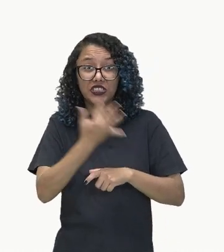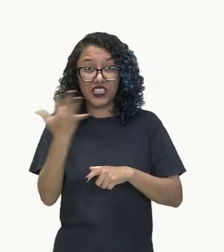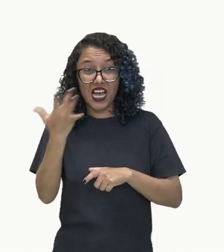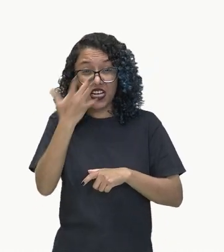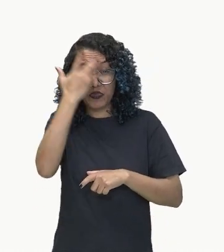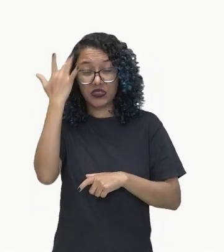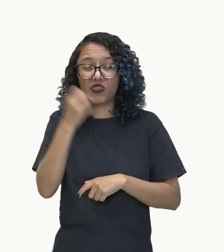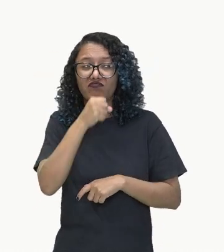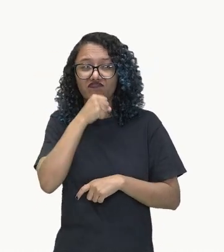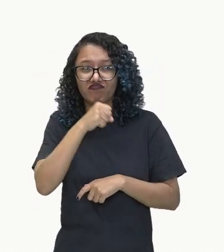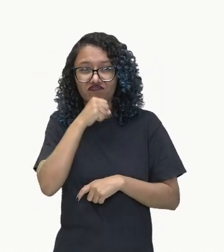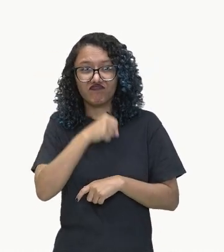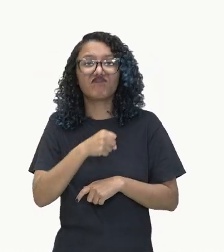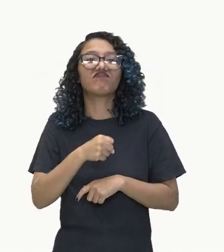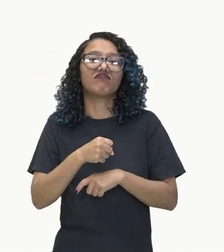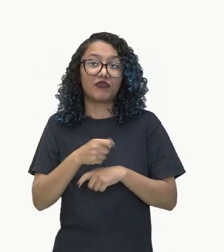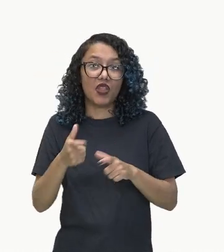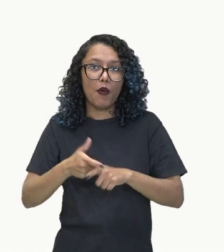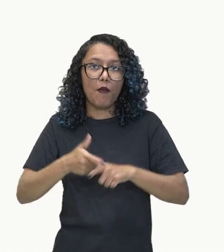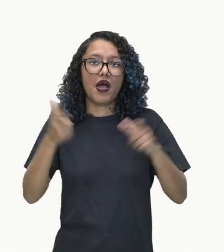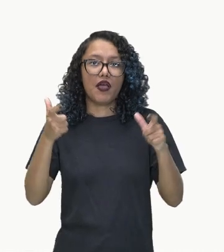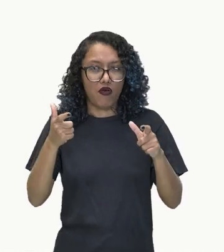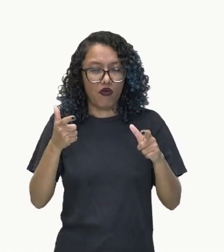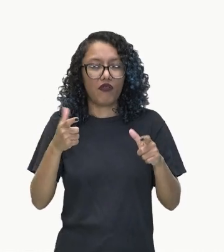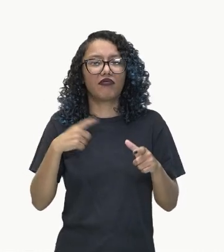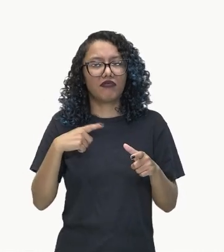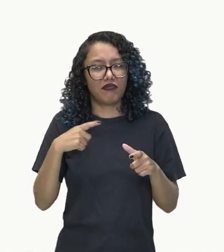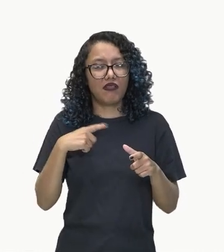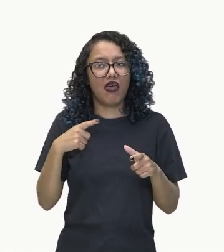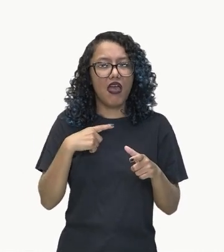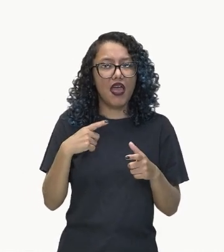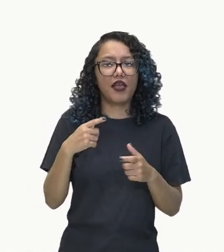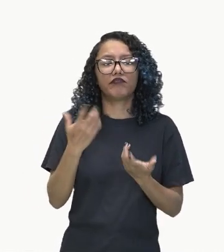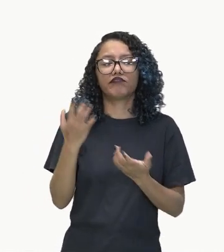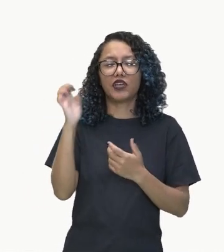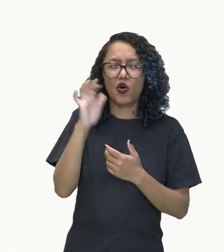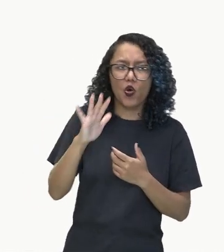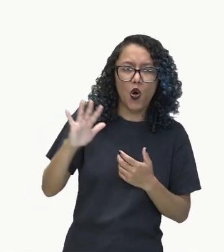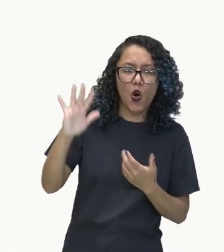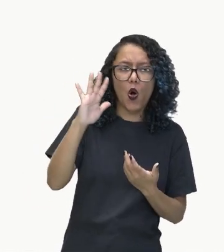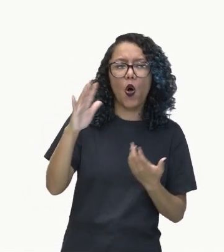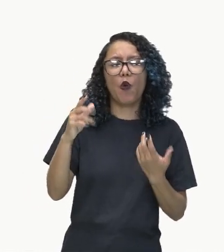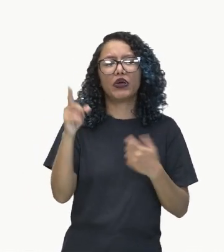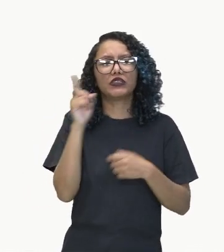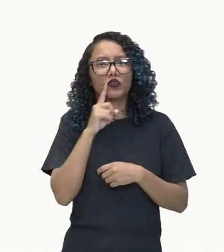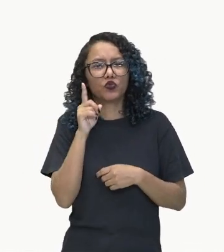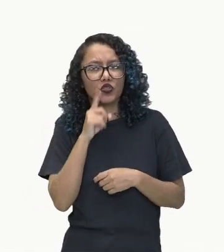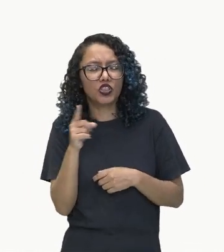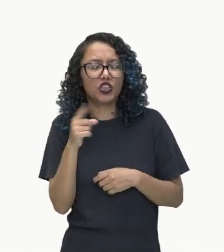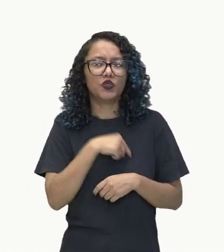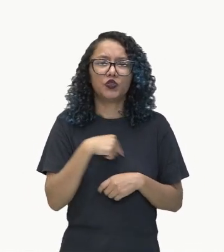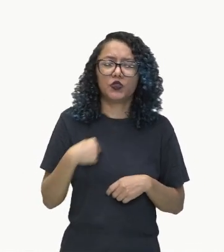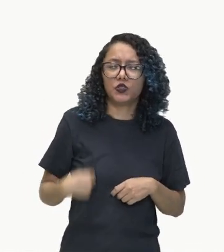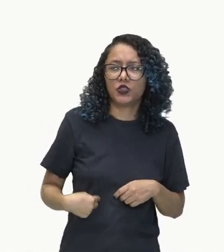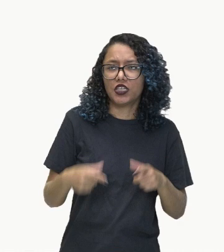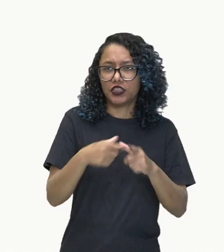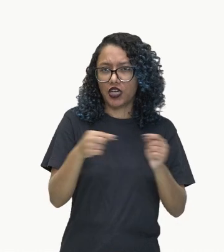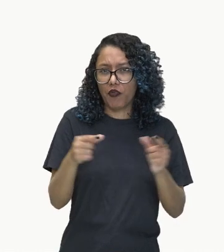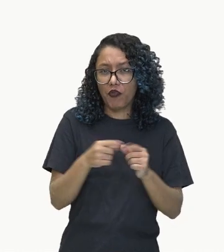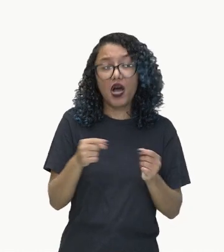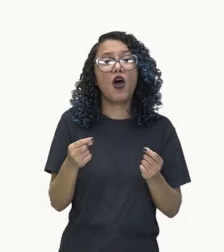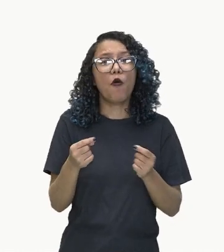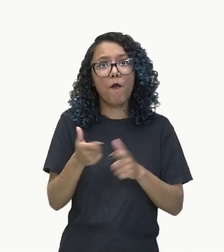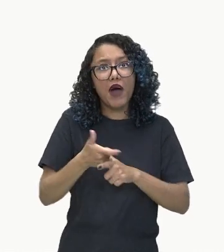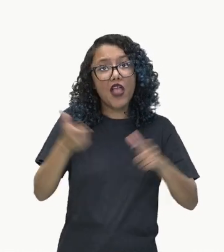na Europa, nos Estados Unidos, em alguns países asiáticos, como a China e o Japão. A expectativa de